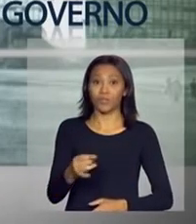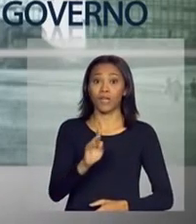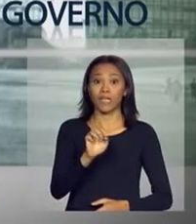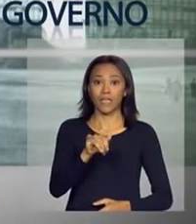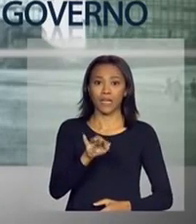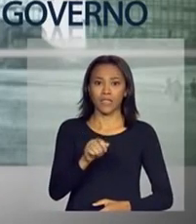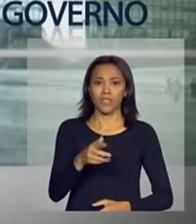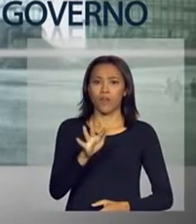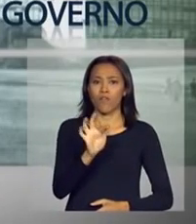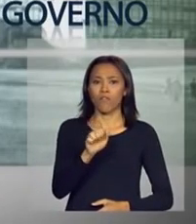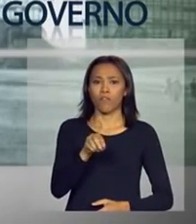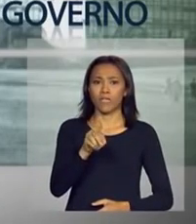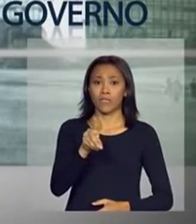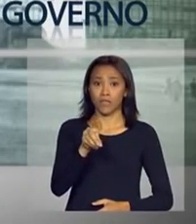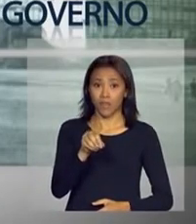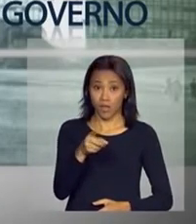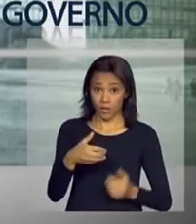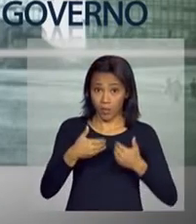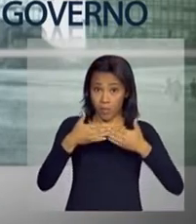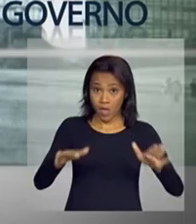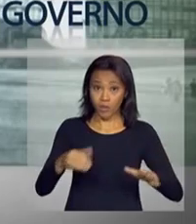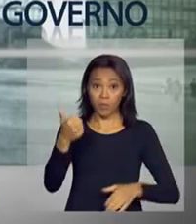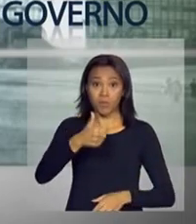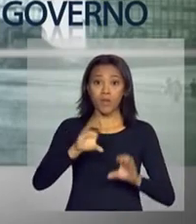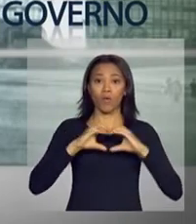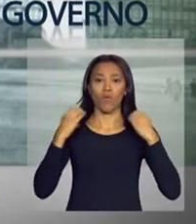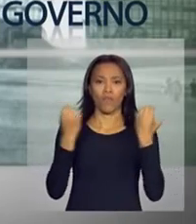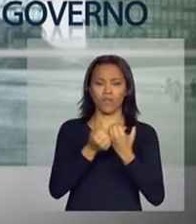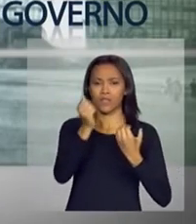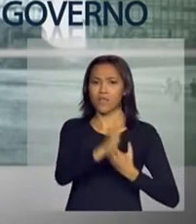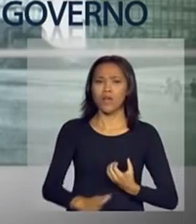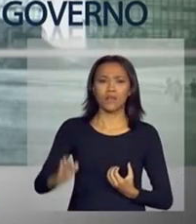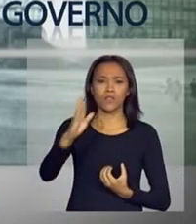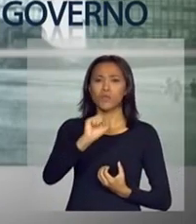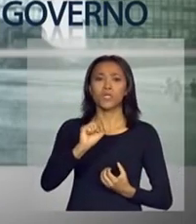nenhum brasileiro ficará esquecido. Um grande abraço.